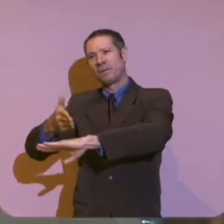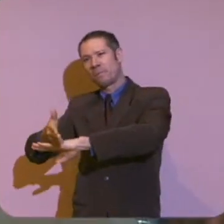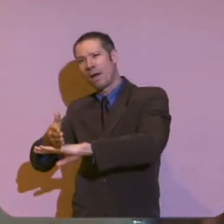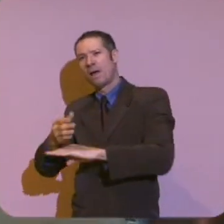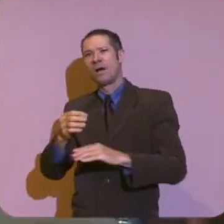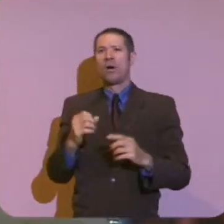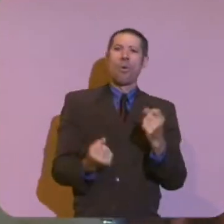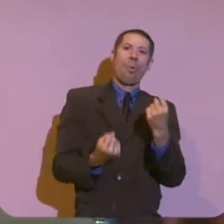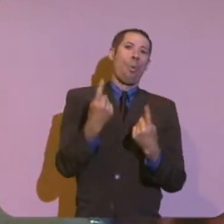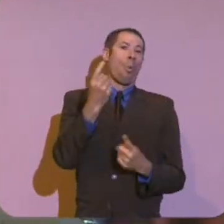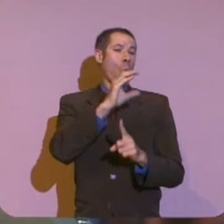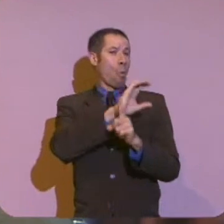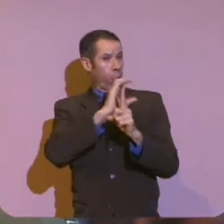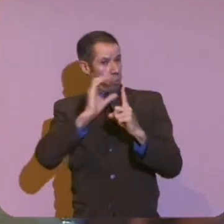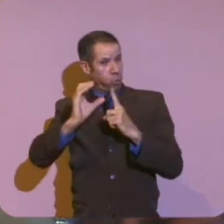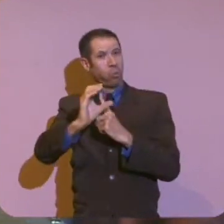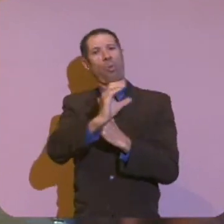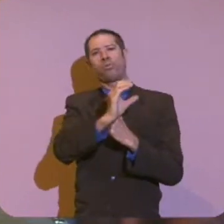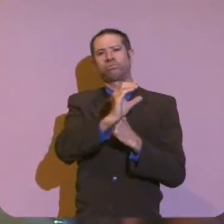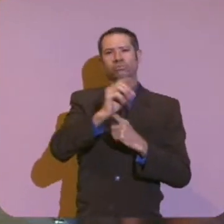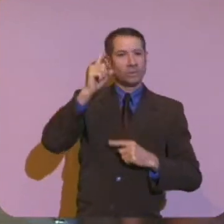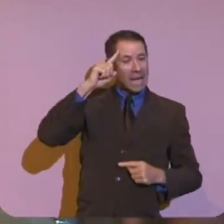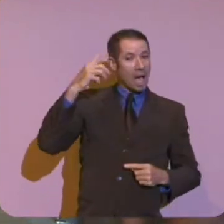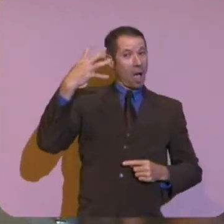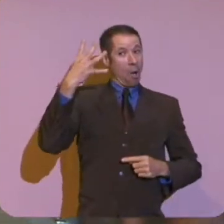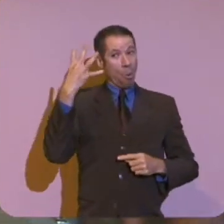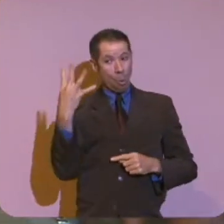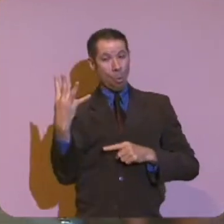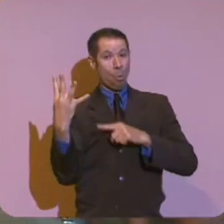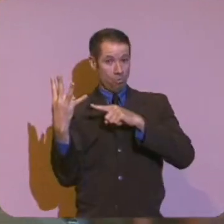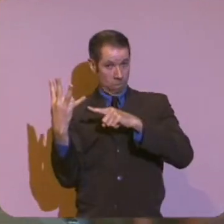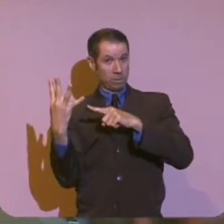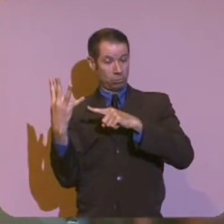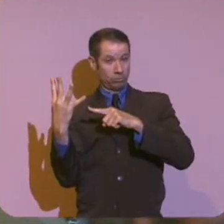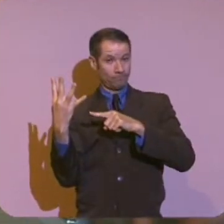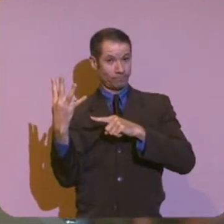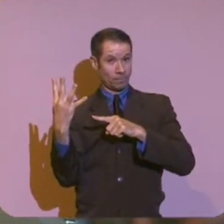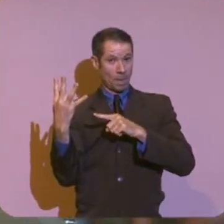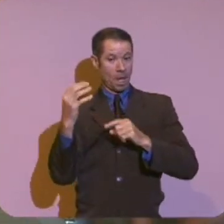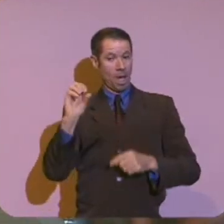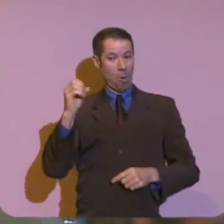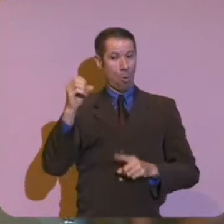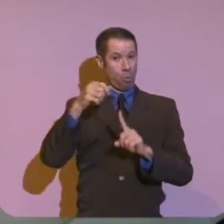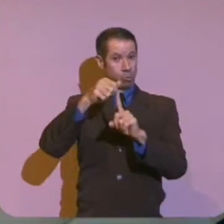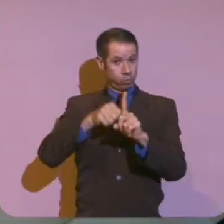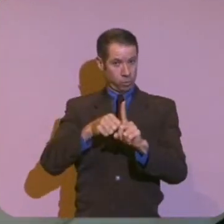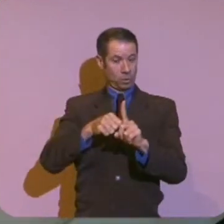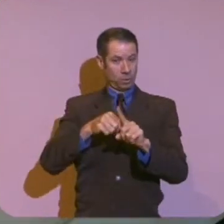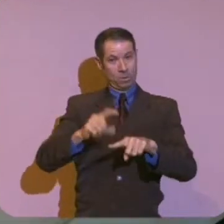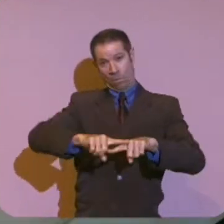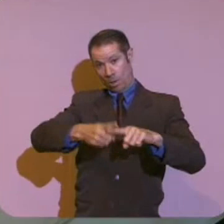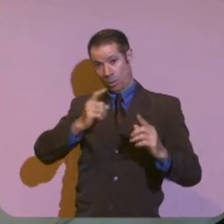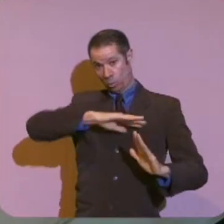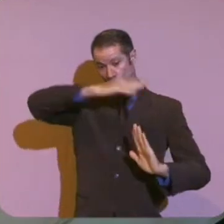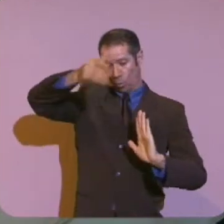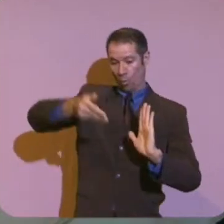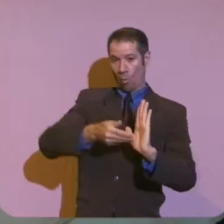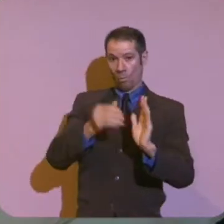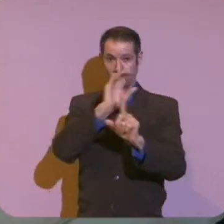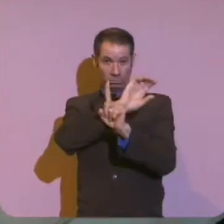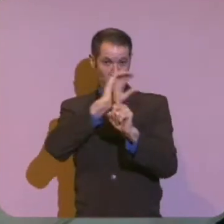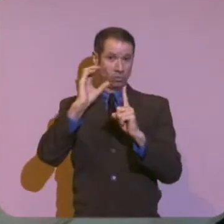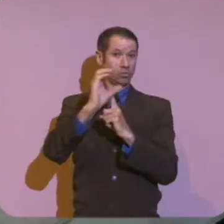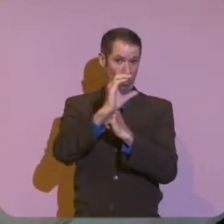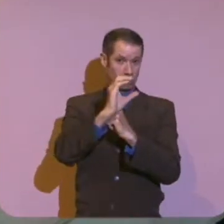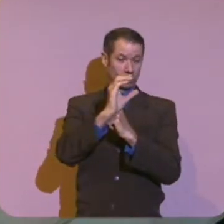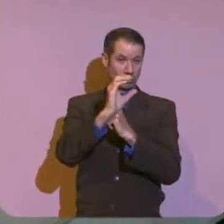dos cultos nossos, né, do dia 4 de outubro, porque em todos os cultos daquele